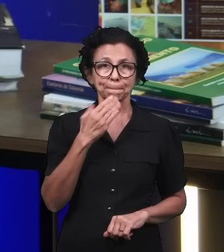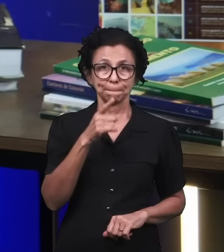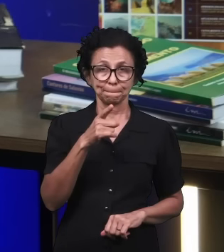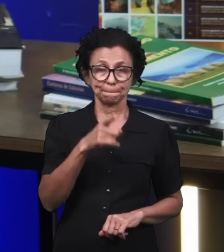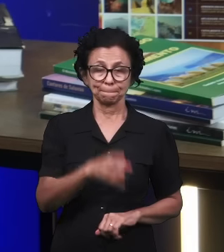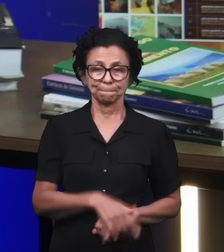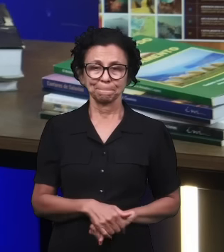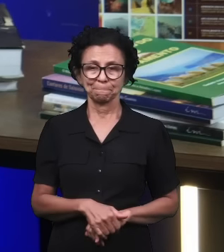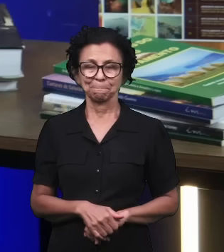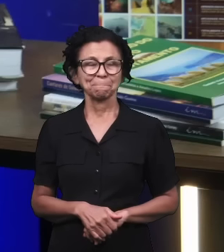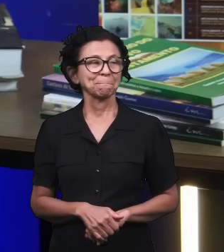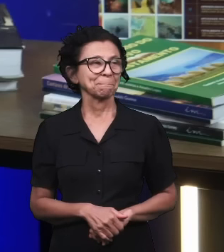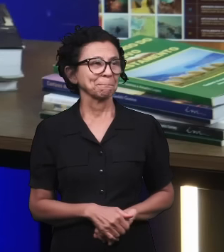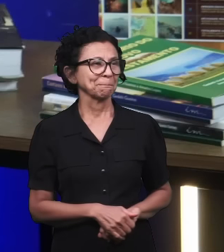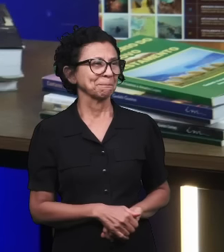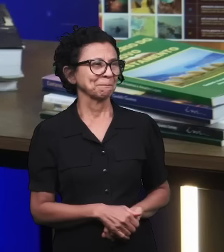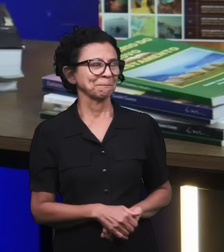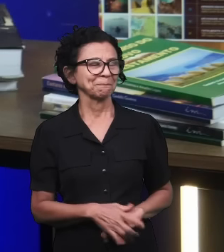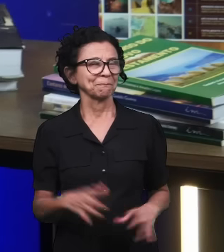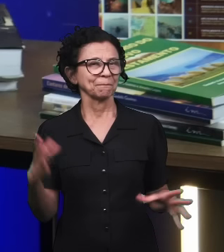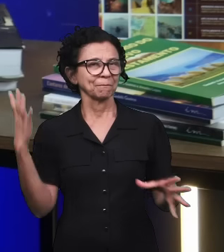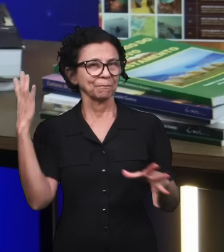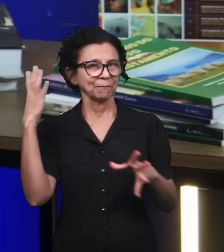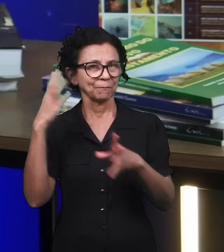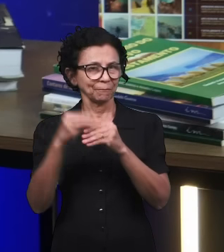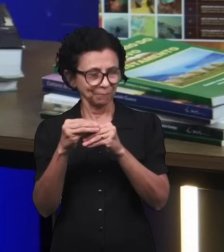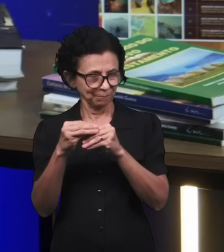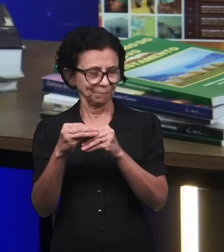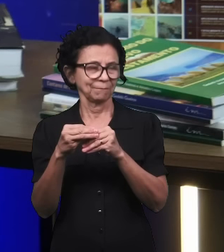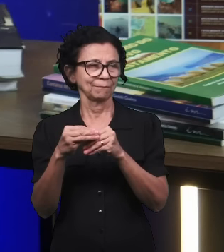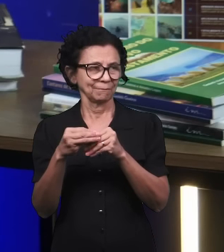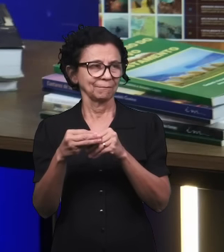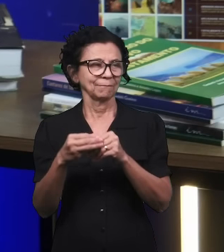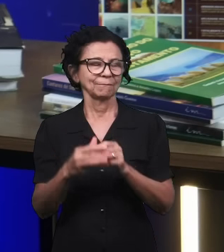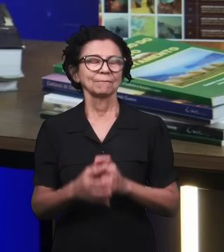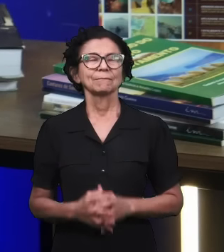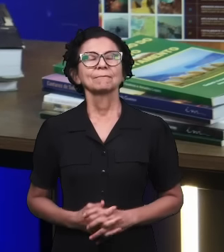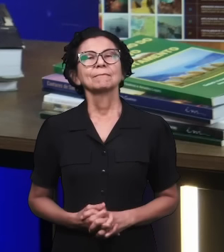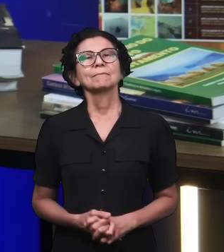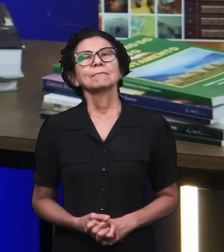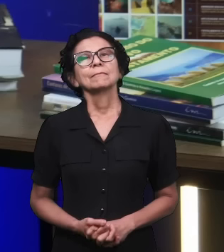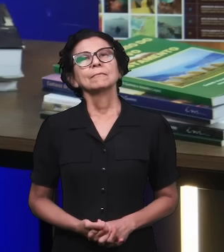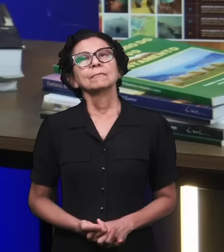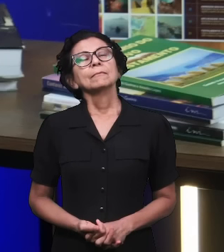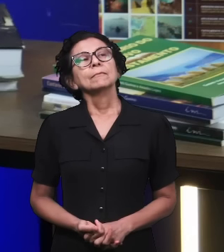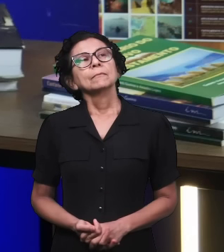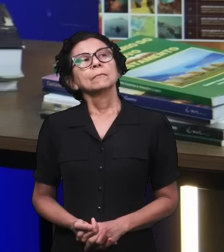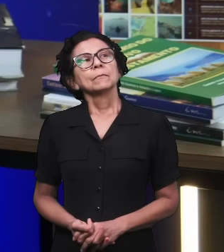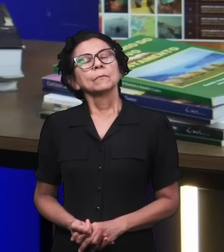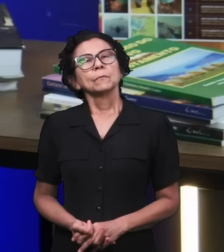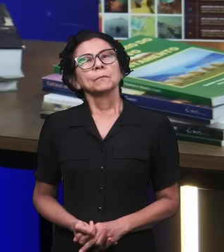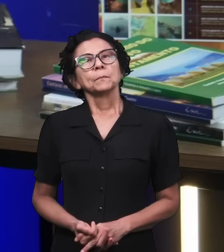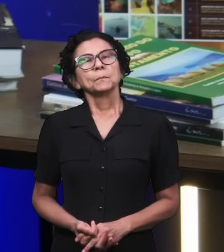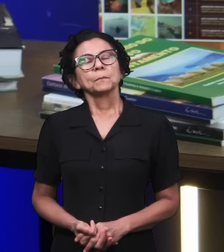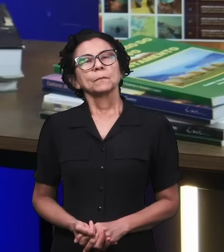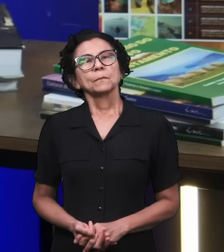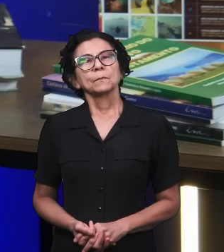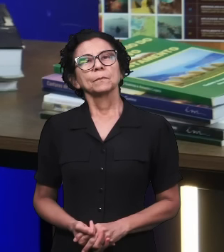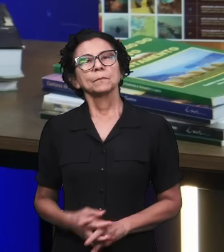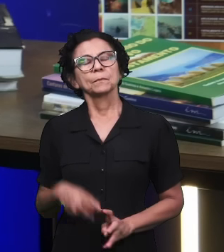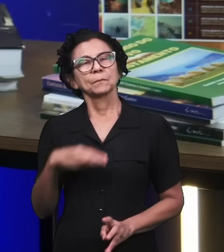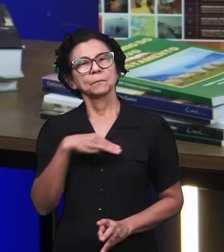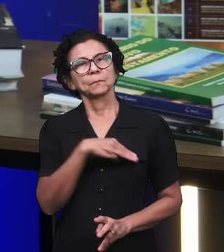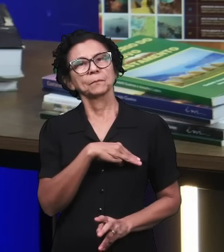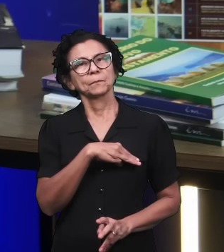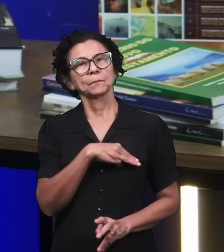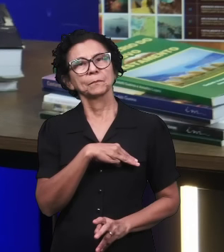esse episódio e trazer uma palavra para aquele que nos assiste, porque o Evangelho de Mateus, os versos 16